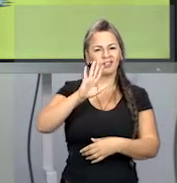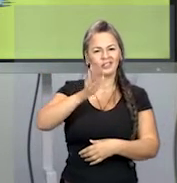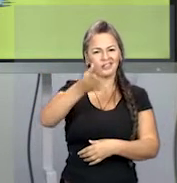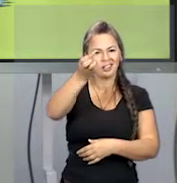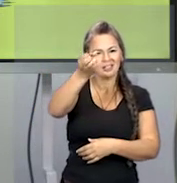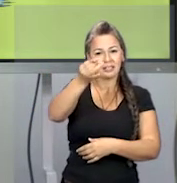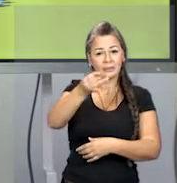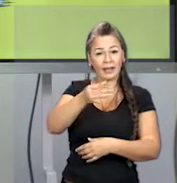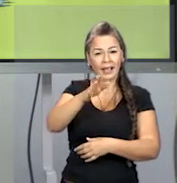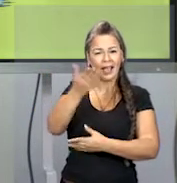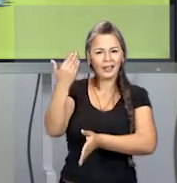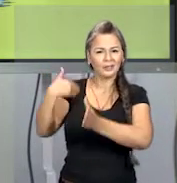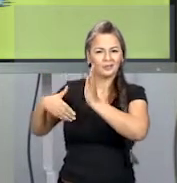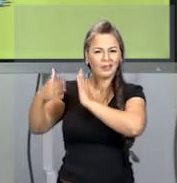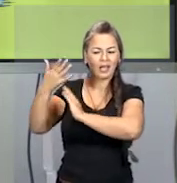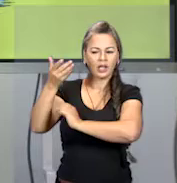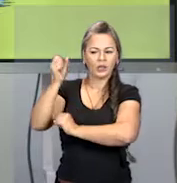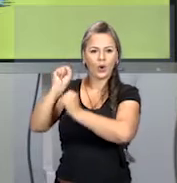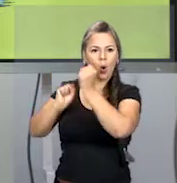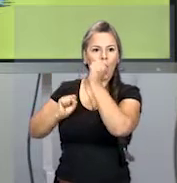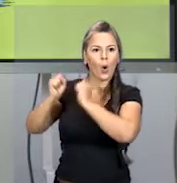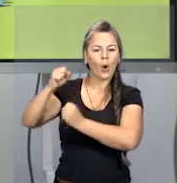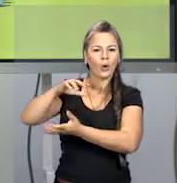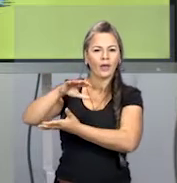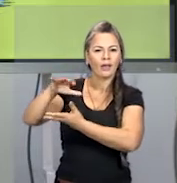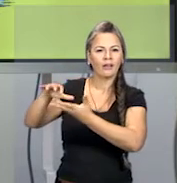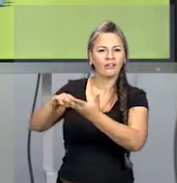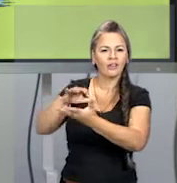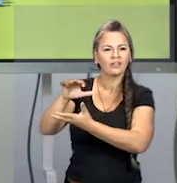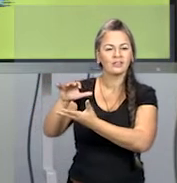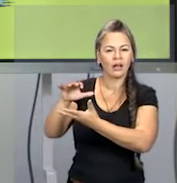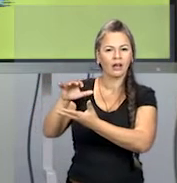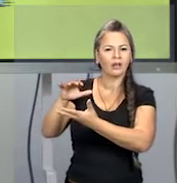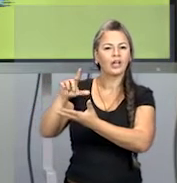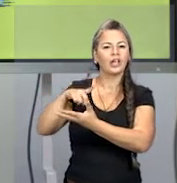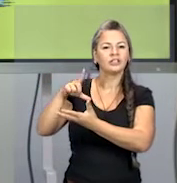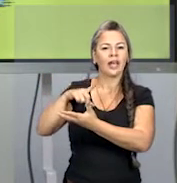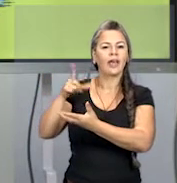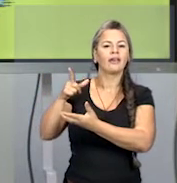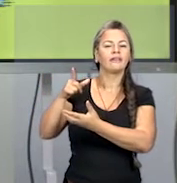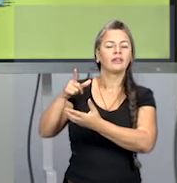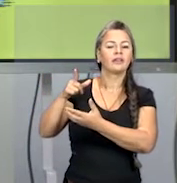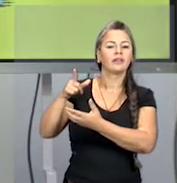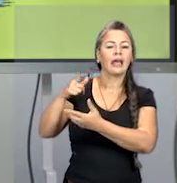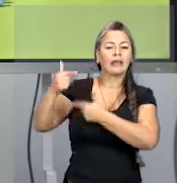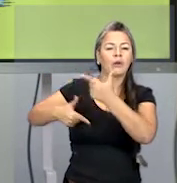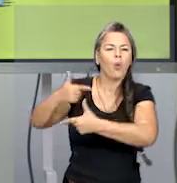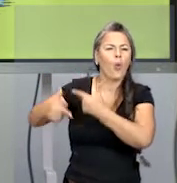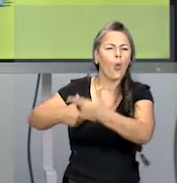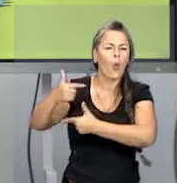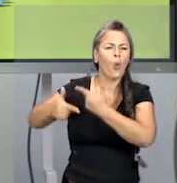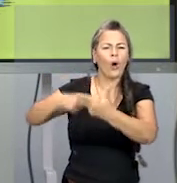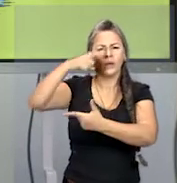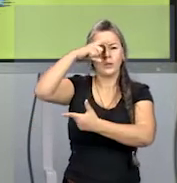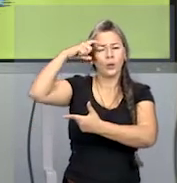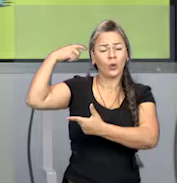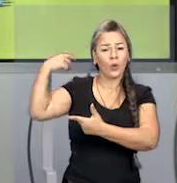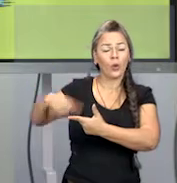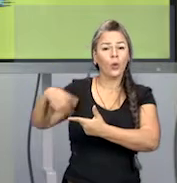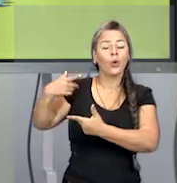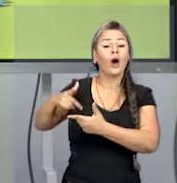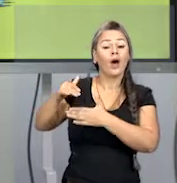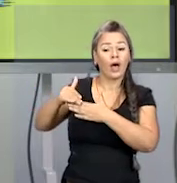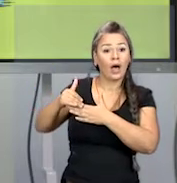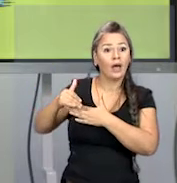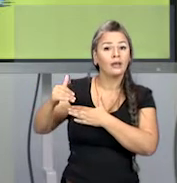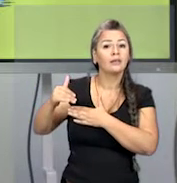com a Revolução Industrial, não foram só as máquinas que começaram a produzir mais, então a gente vê uma aceleração na vida das pessoas